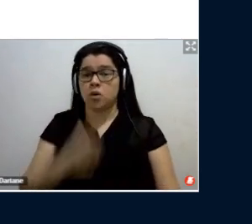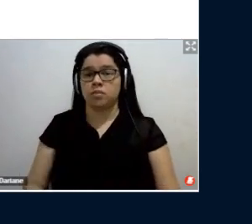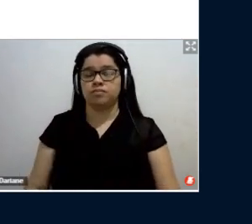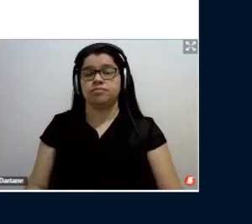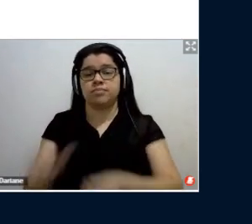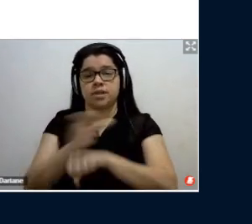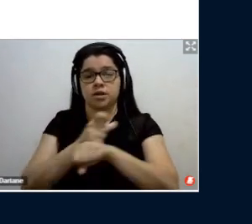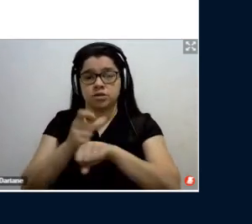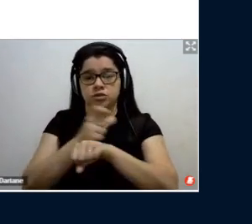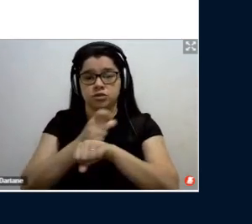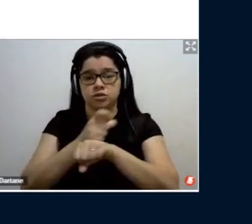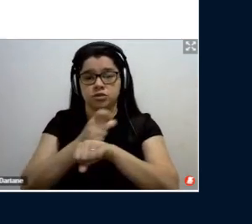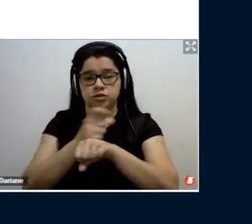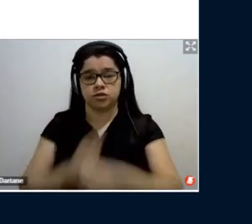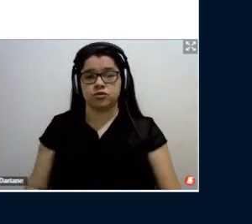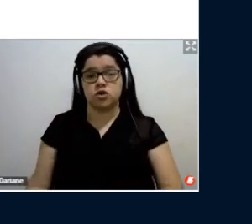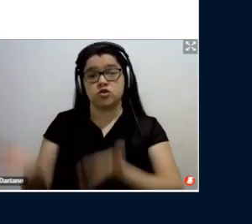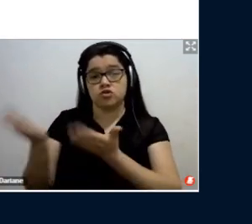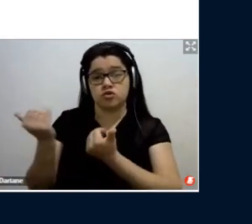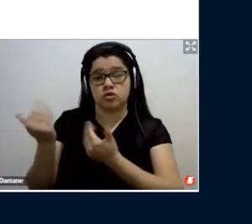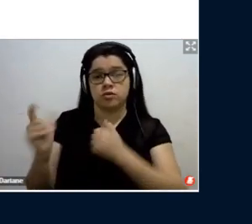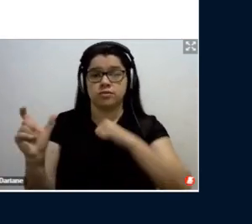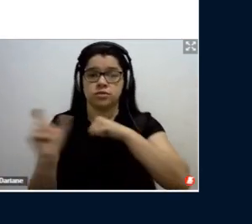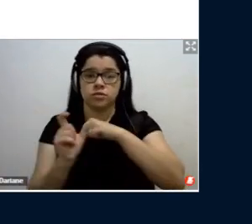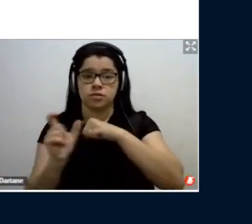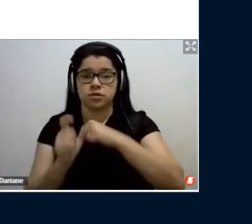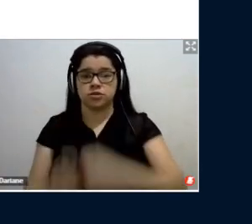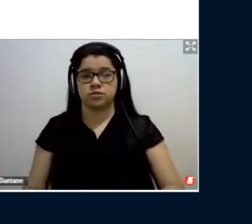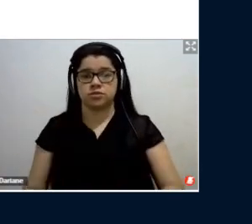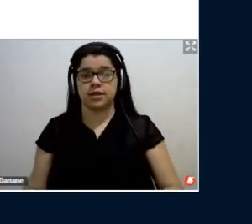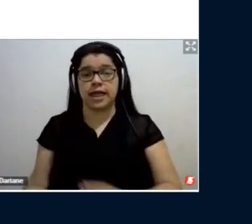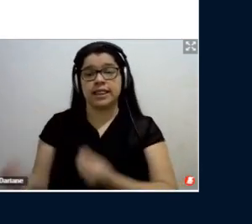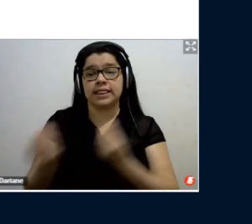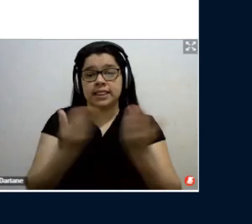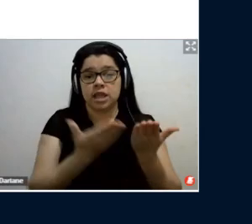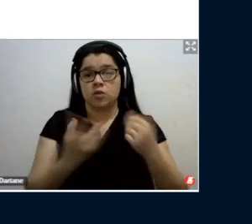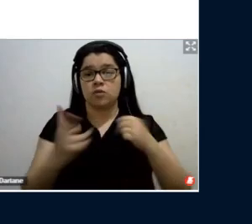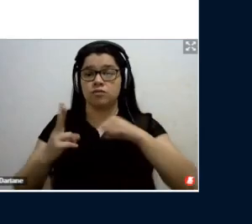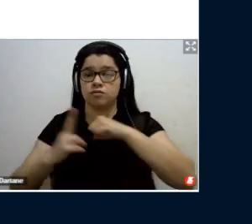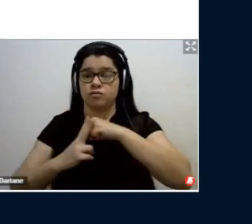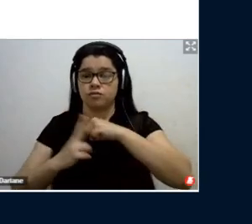Rapaz, substantivo. Deu, verbo.